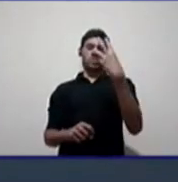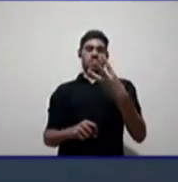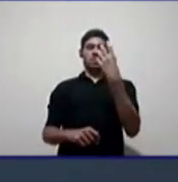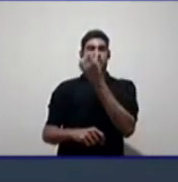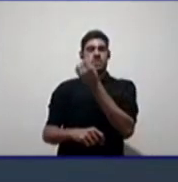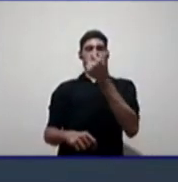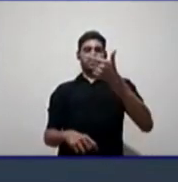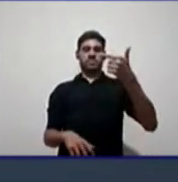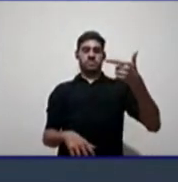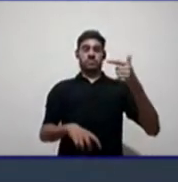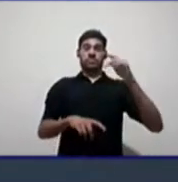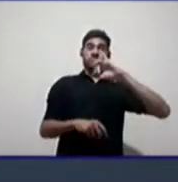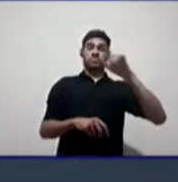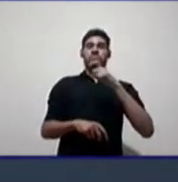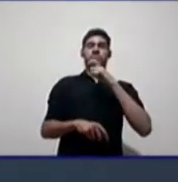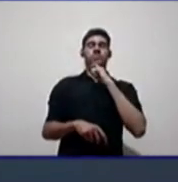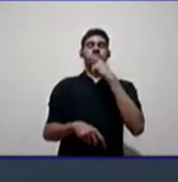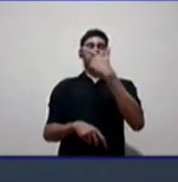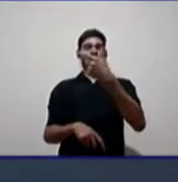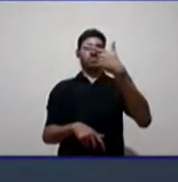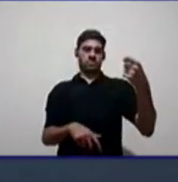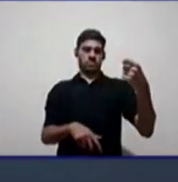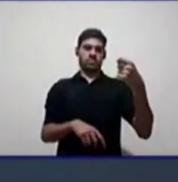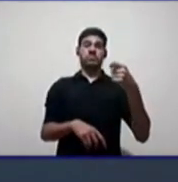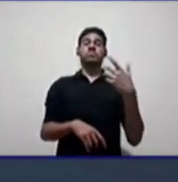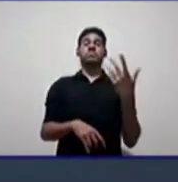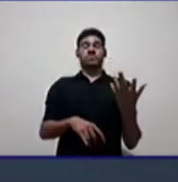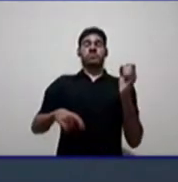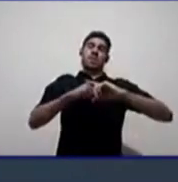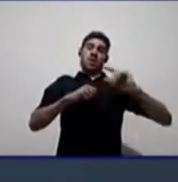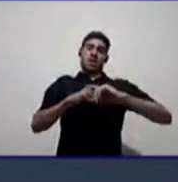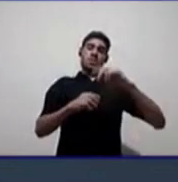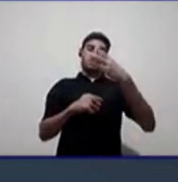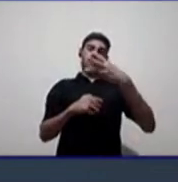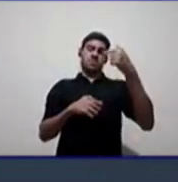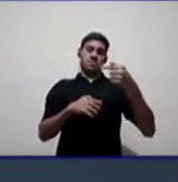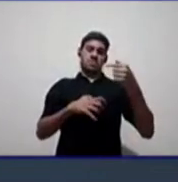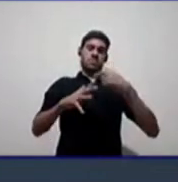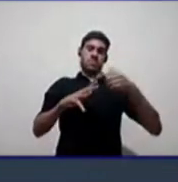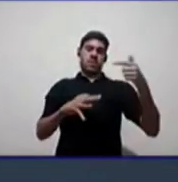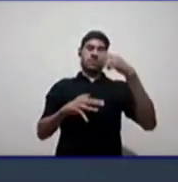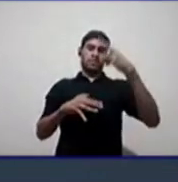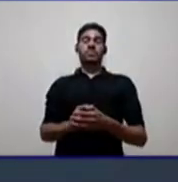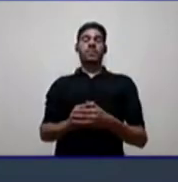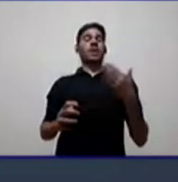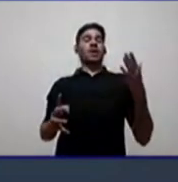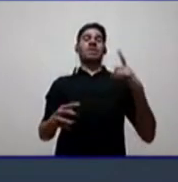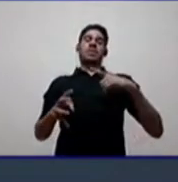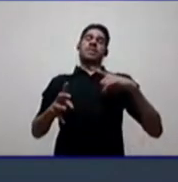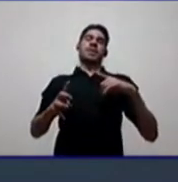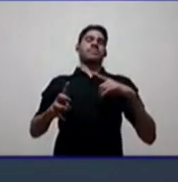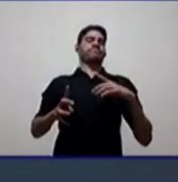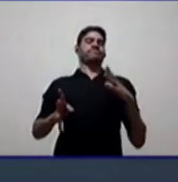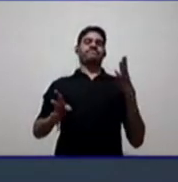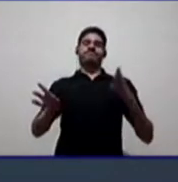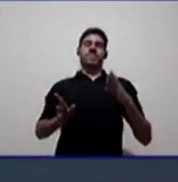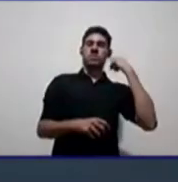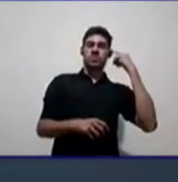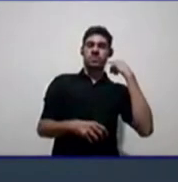23.622 de julho de 2020, pela qual suspensa a fluência da lei dos partidos políticos, regime diferenciado